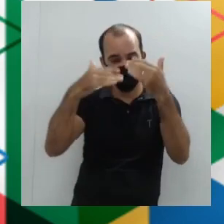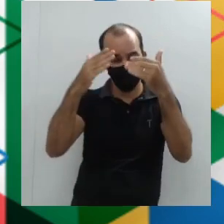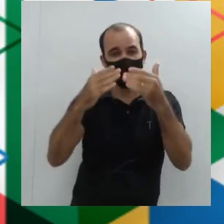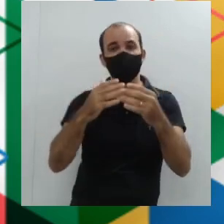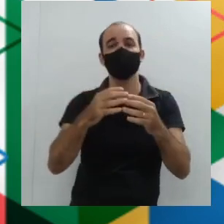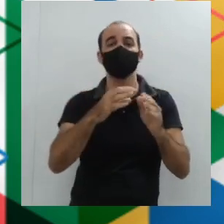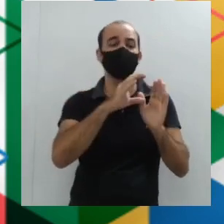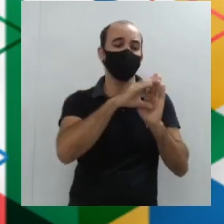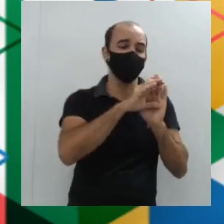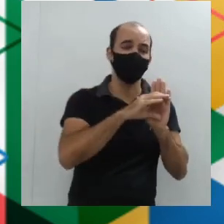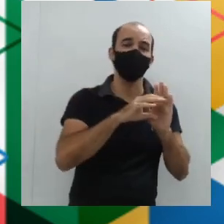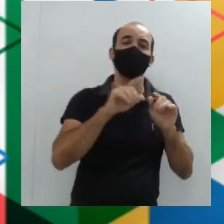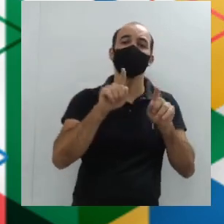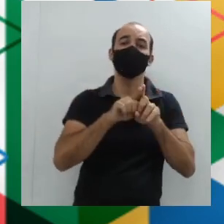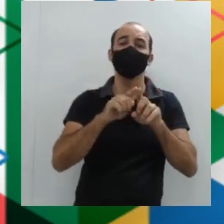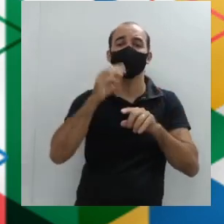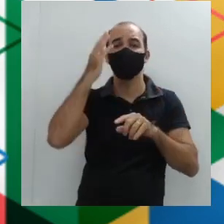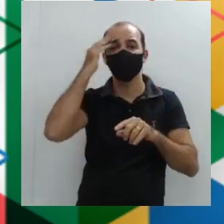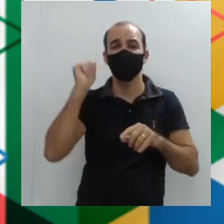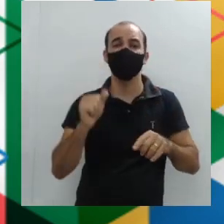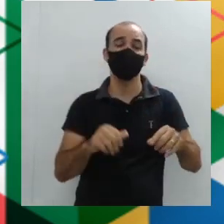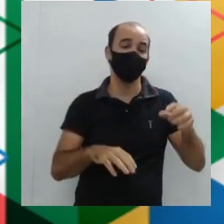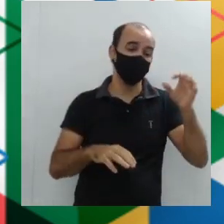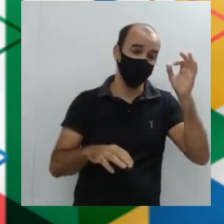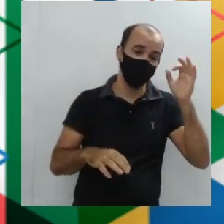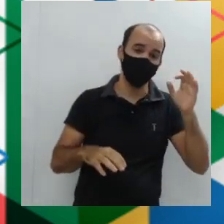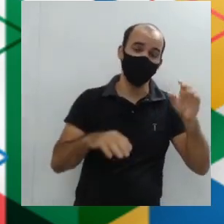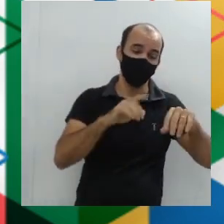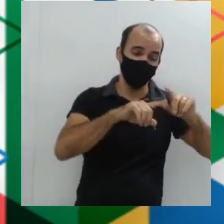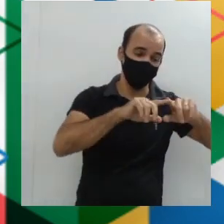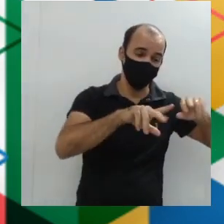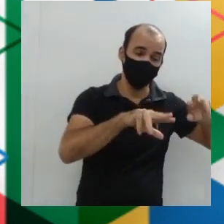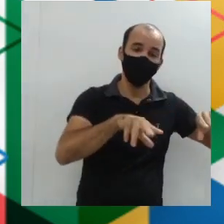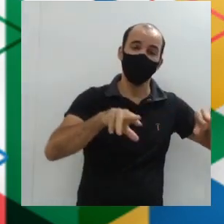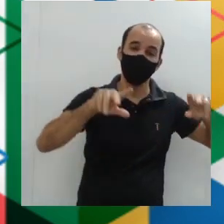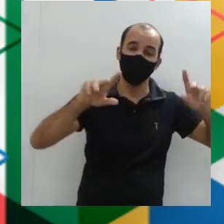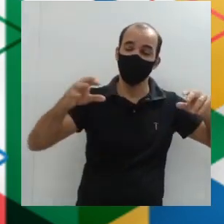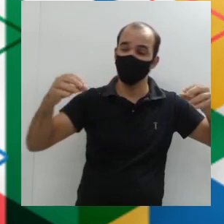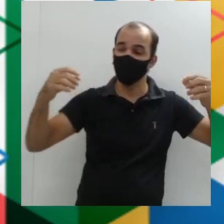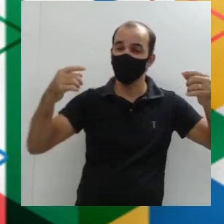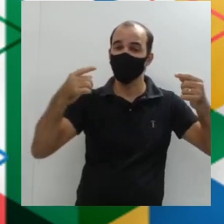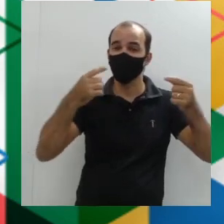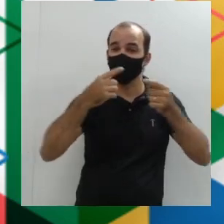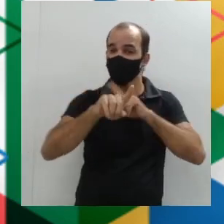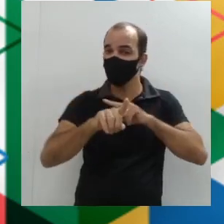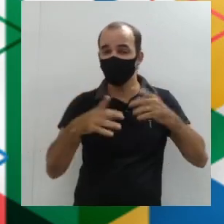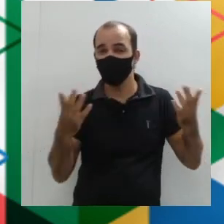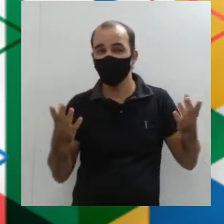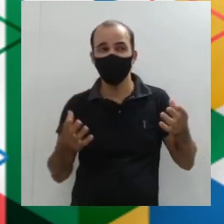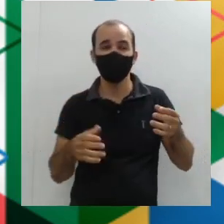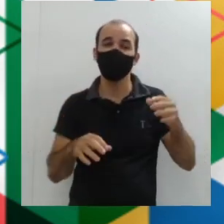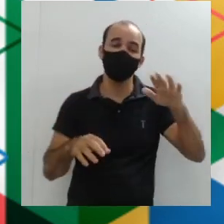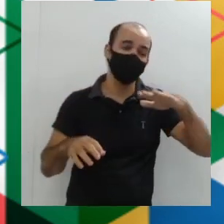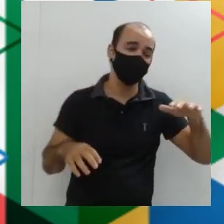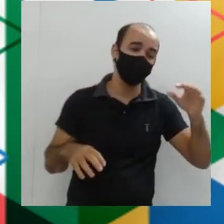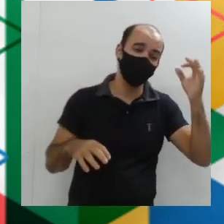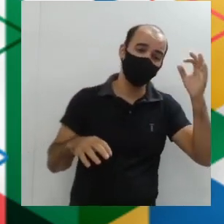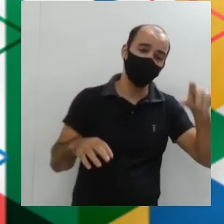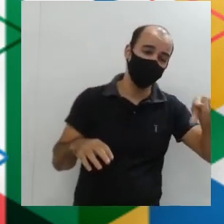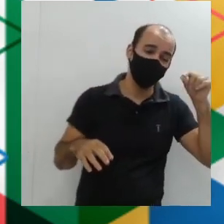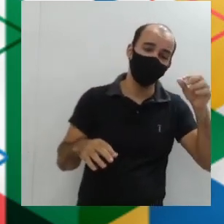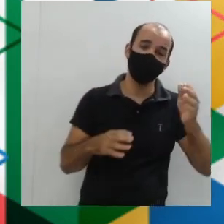que é certo ou errado. A filosofia faz com que a gente não